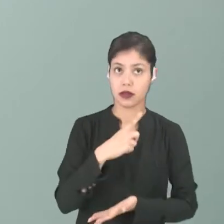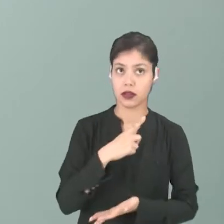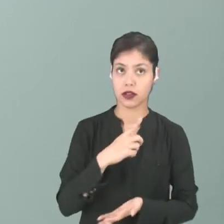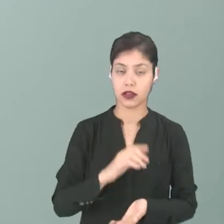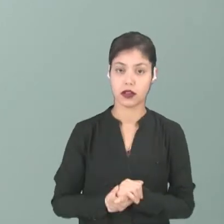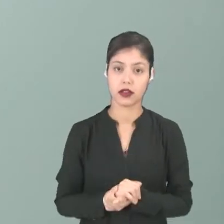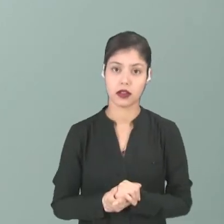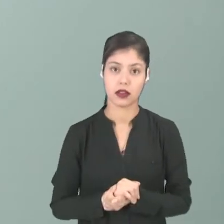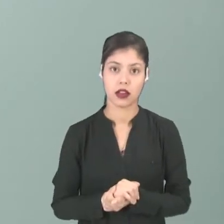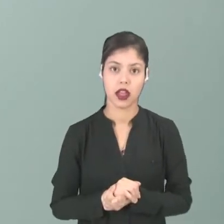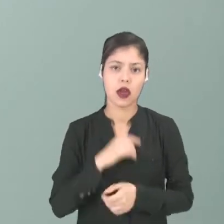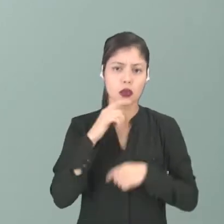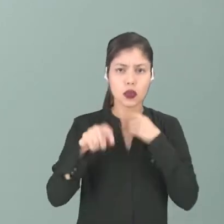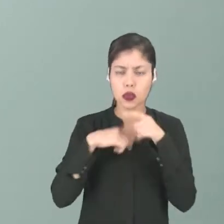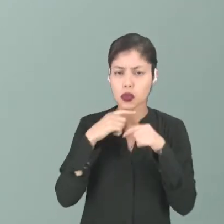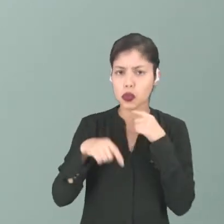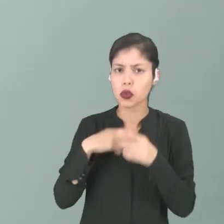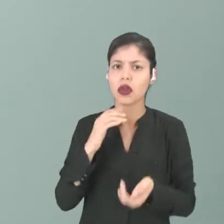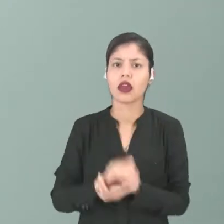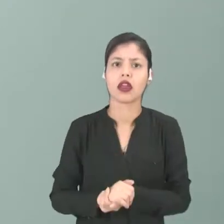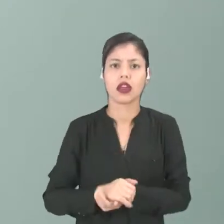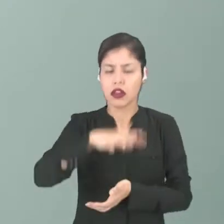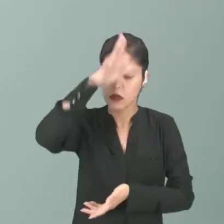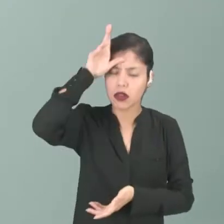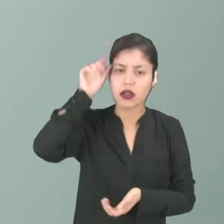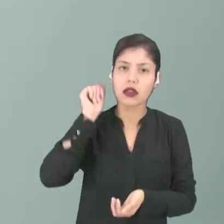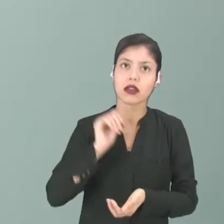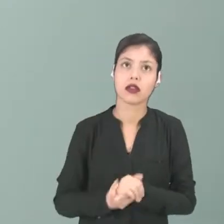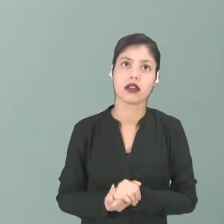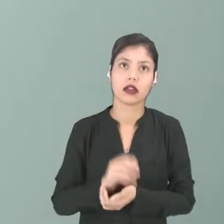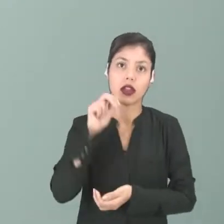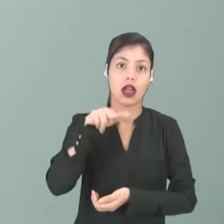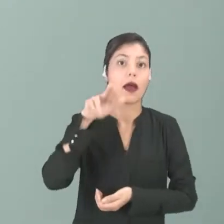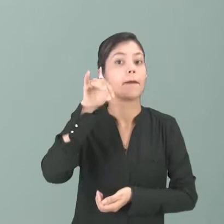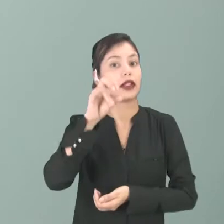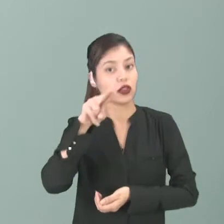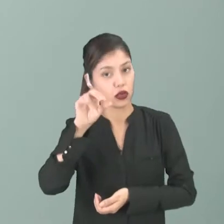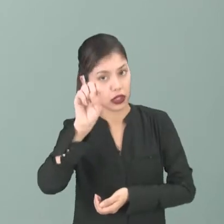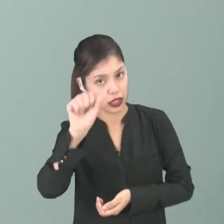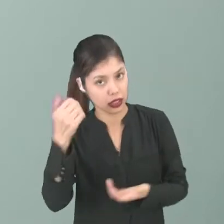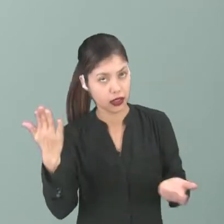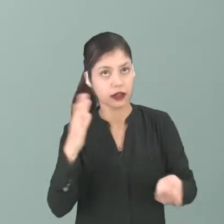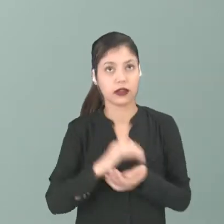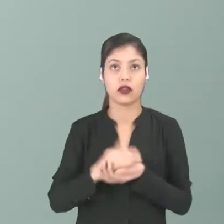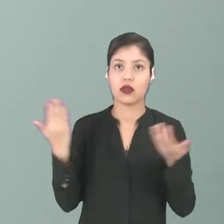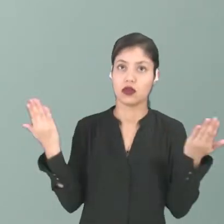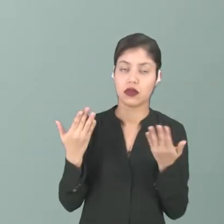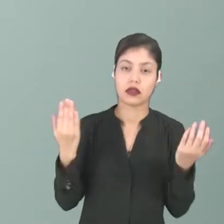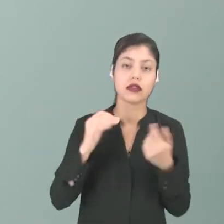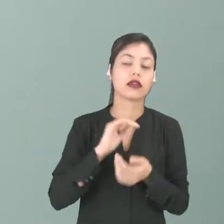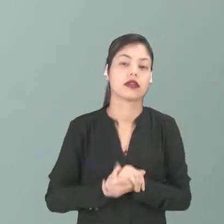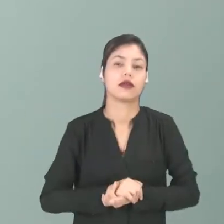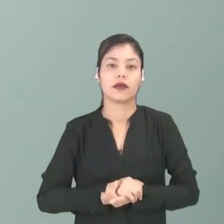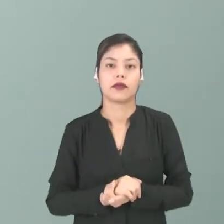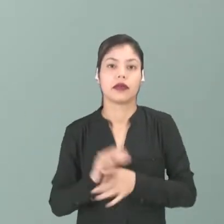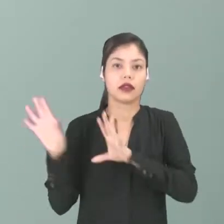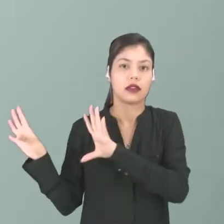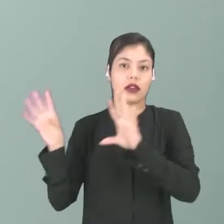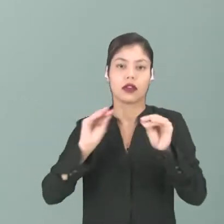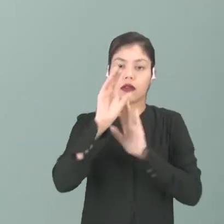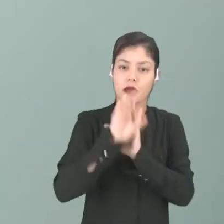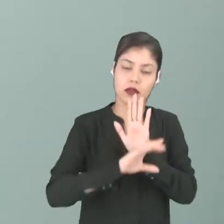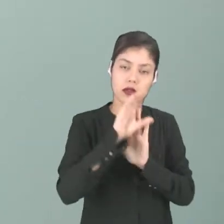aquela dúvida da diferença de Amazônia para Amazonas. E aí então a gente vai trazer